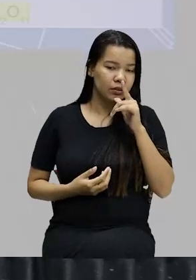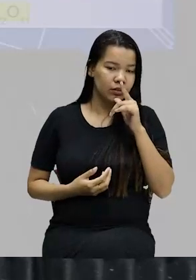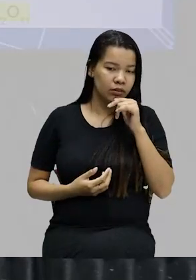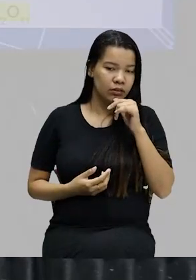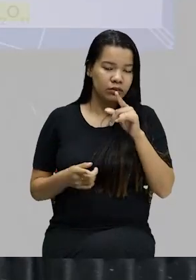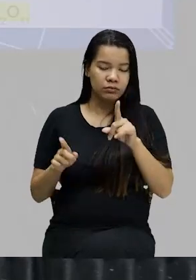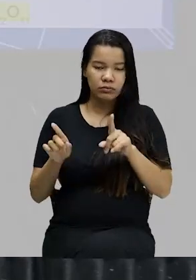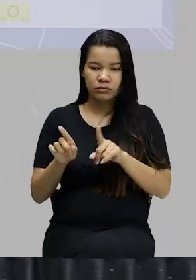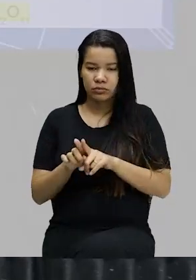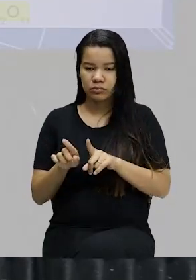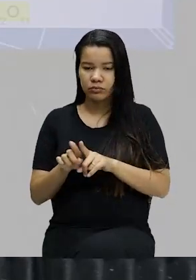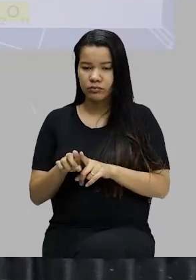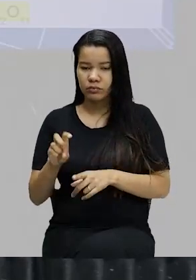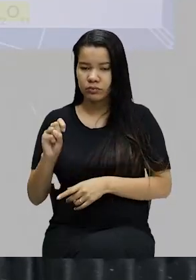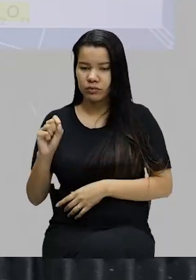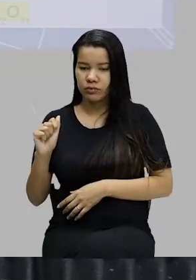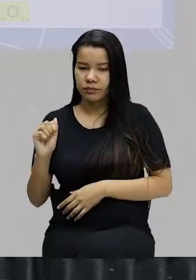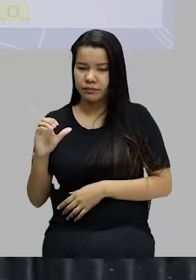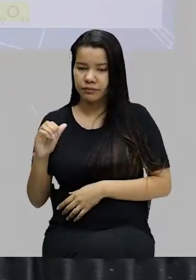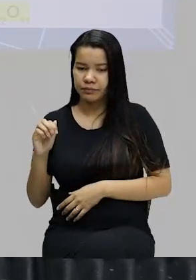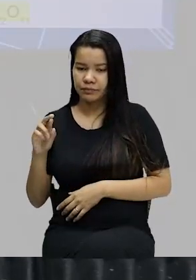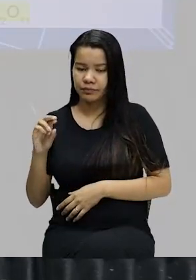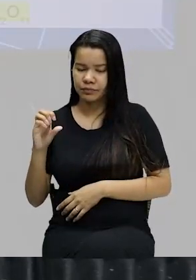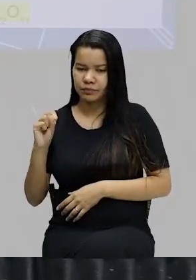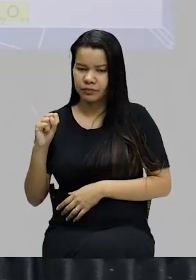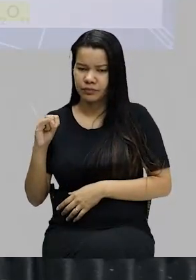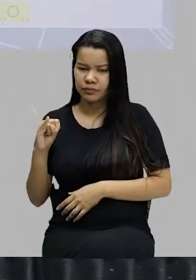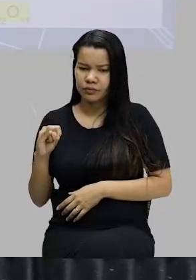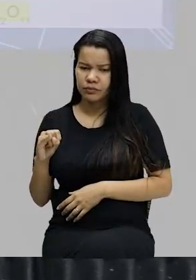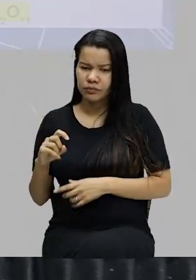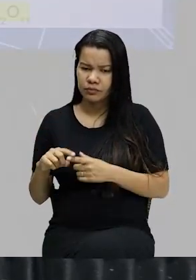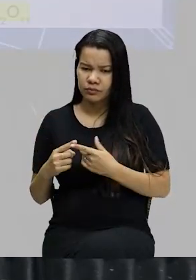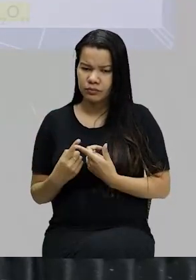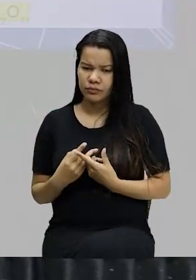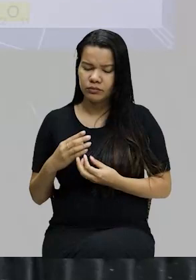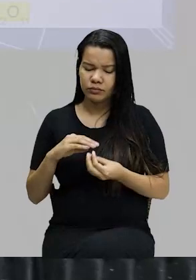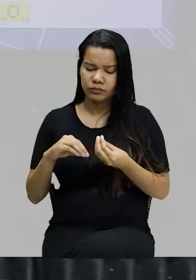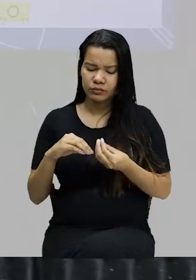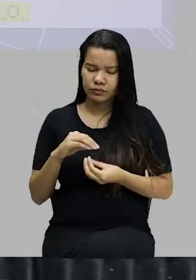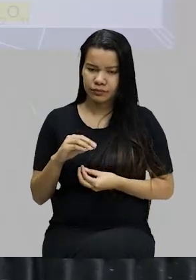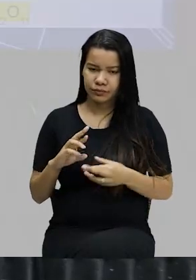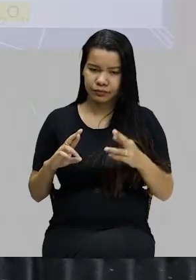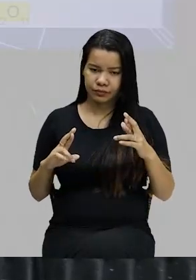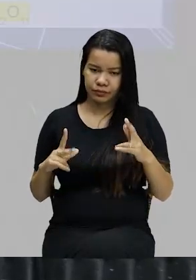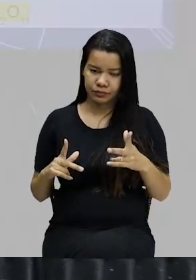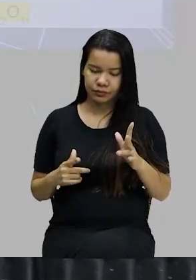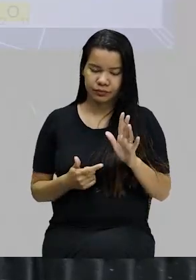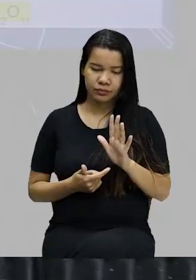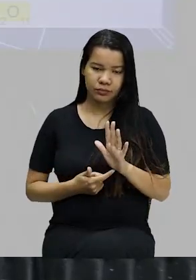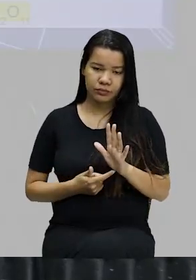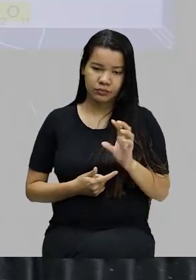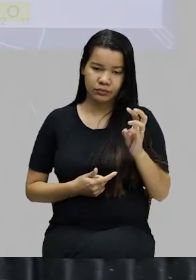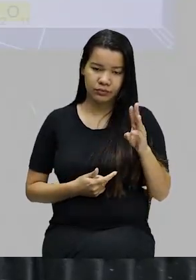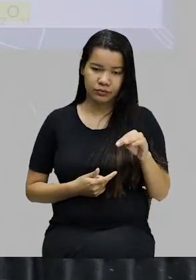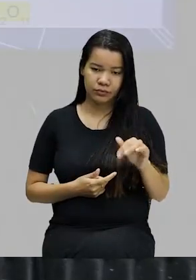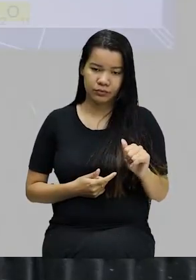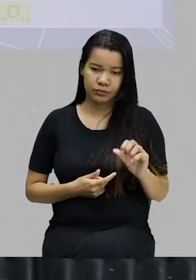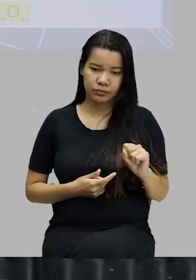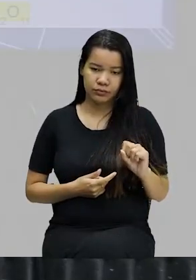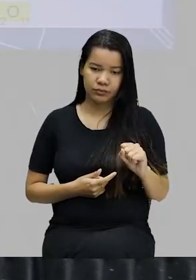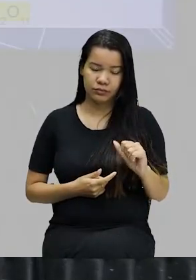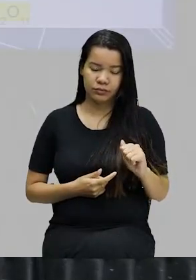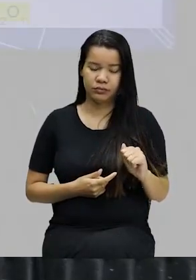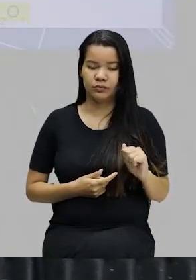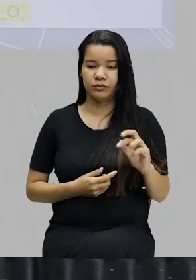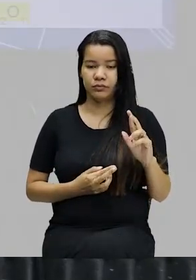para a sacarose. Só que, como são substâncias diferentes, eles vão apresentar massas diferentes. Tanto a massa